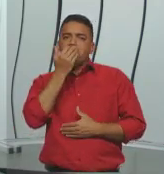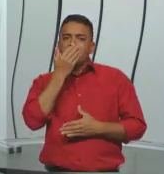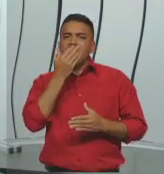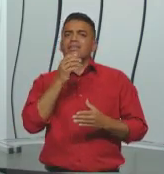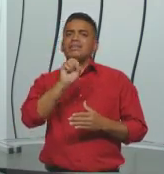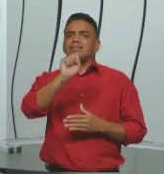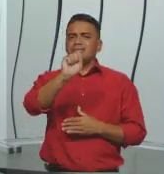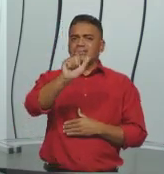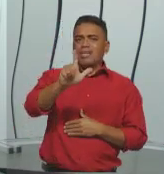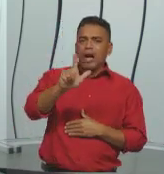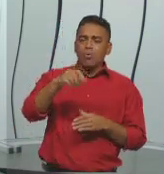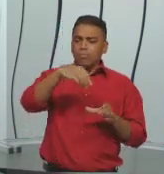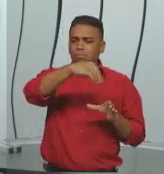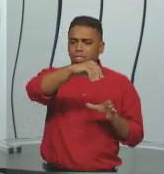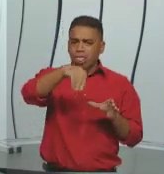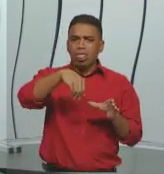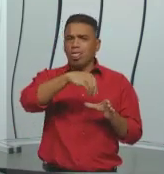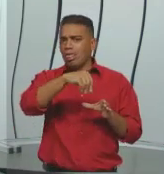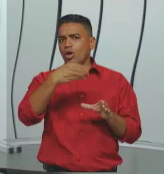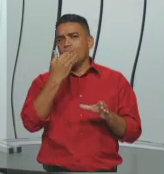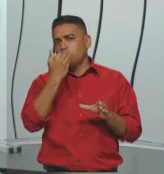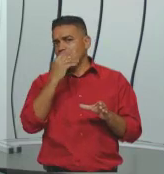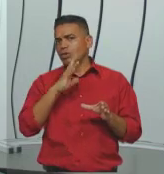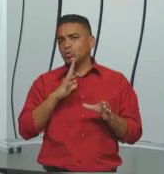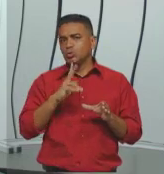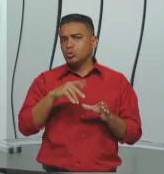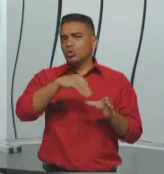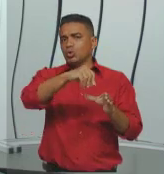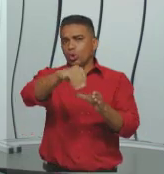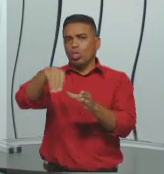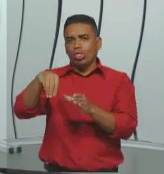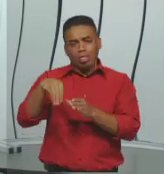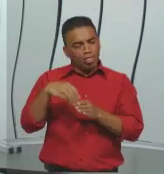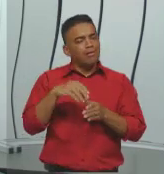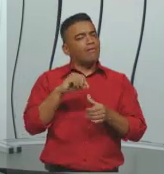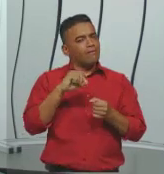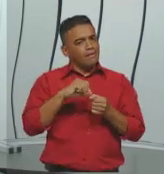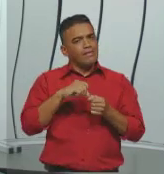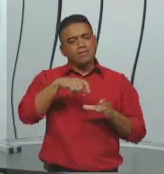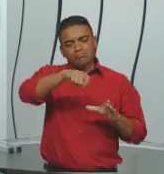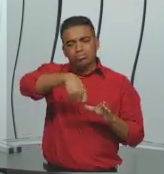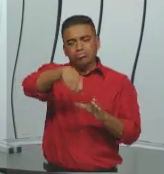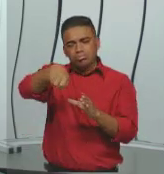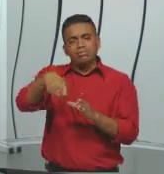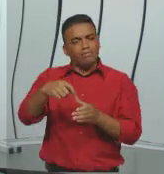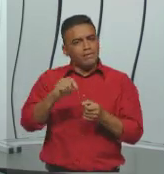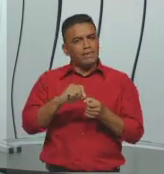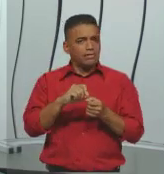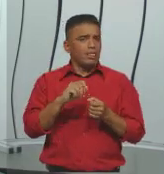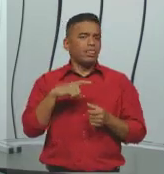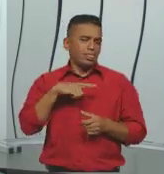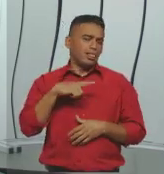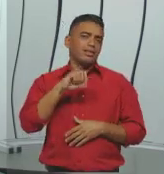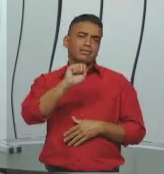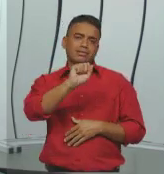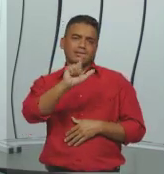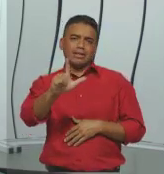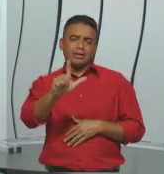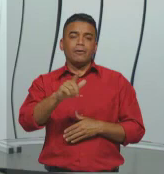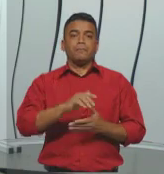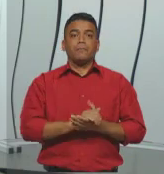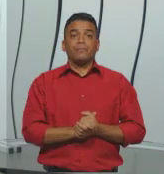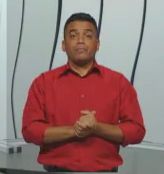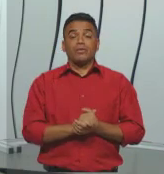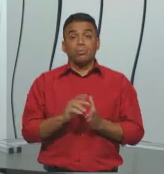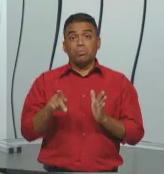e o sal faz parte do tempero. A gente coloca sal em tudo quanto é comida aí que a gente vai usar para se alimentar. E o sal